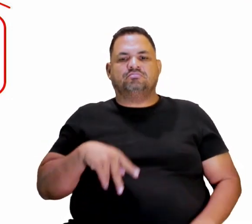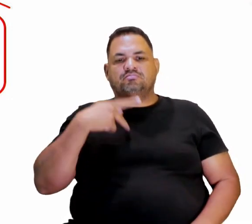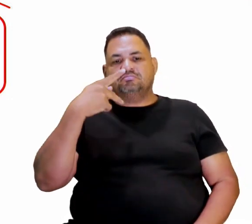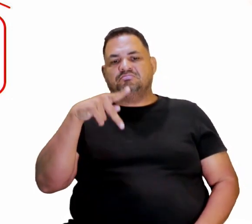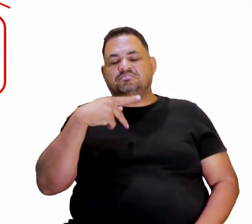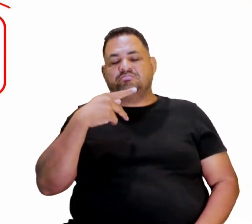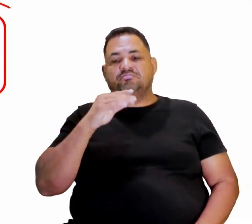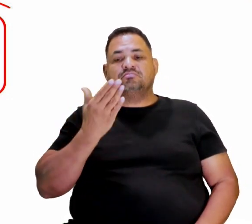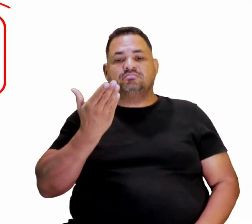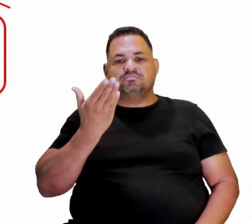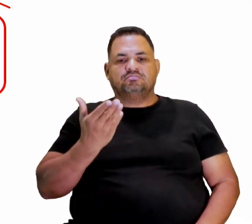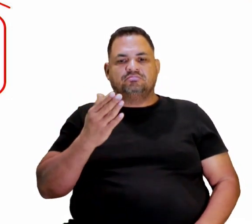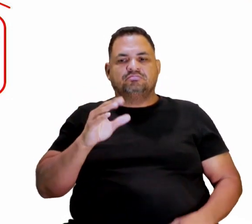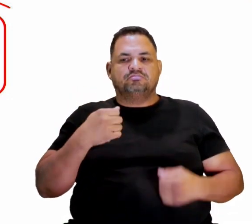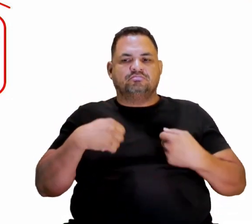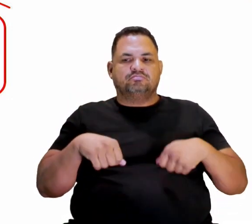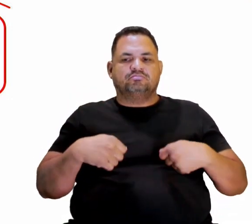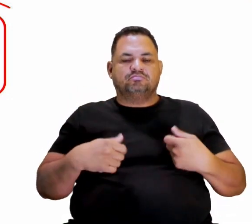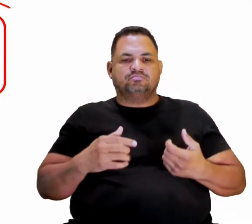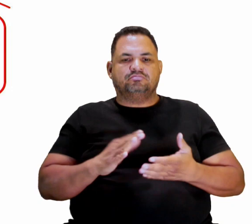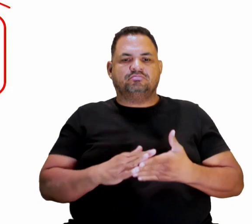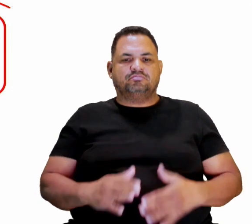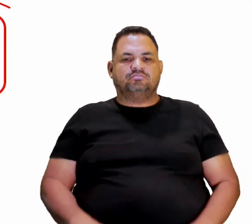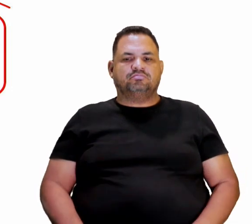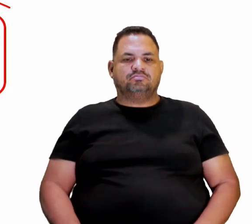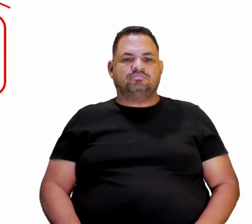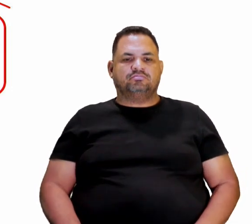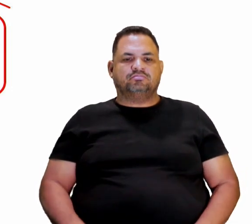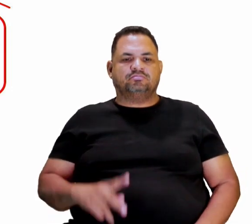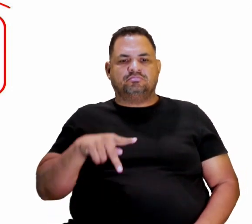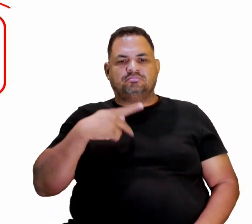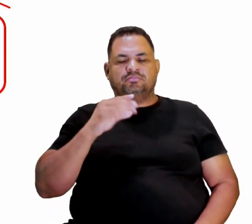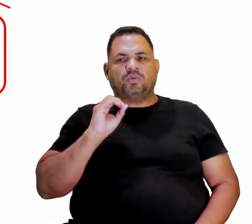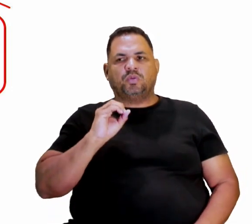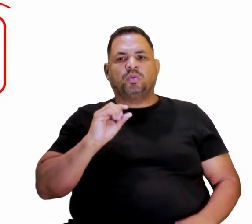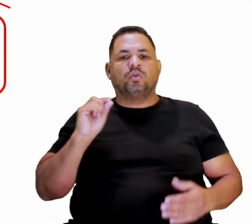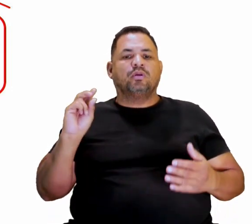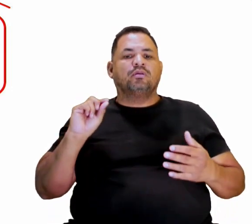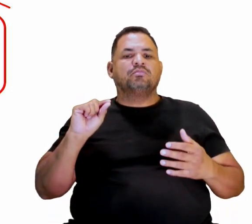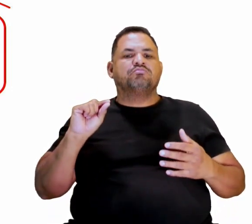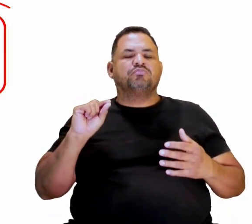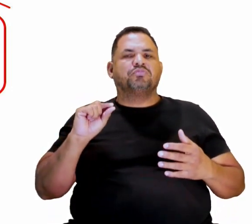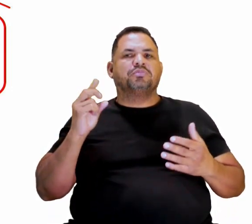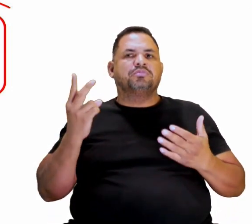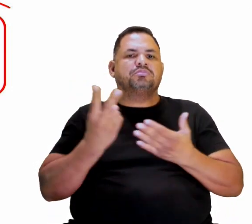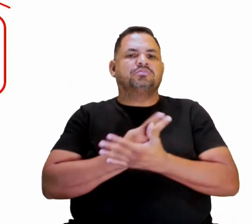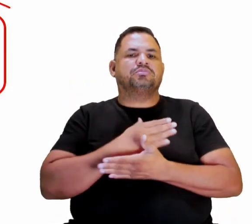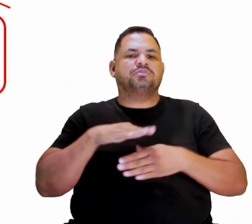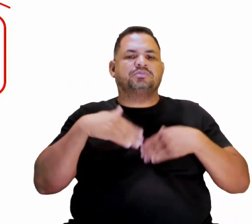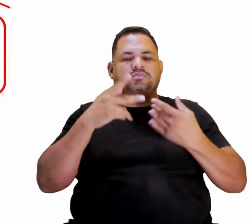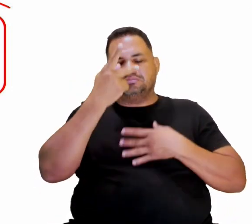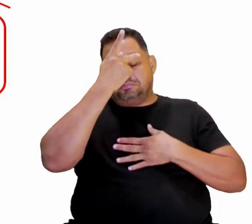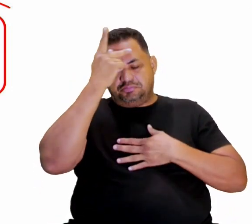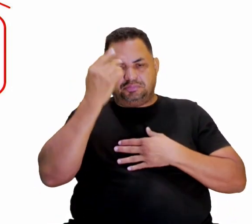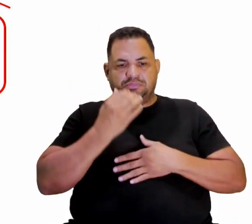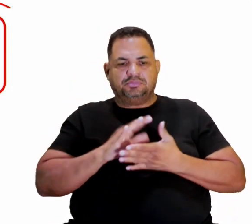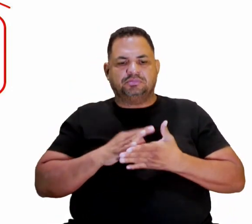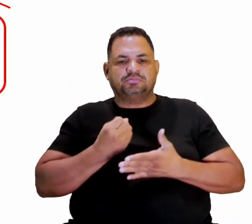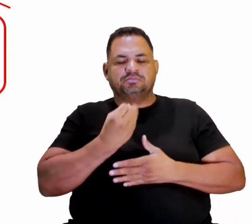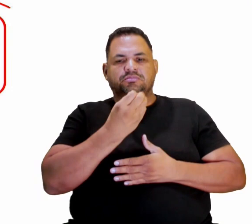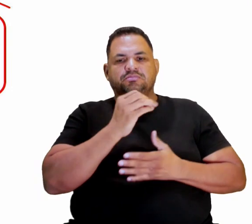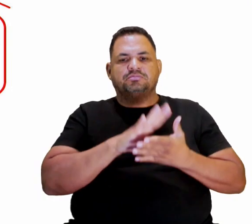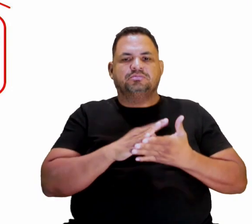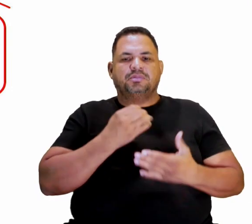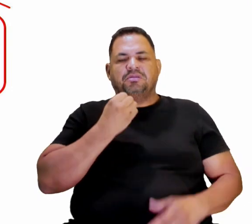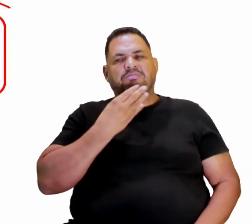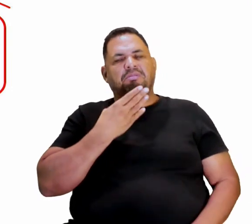viagens, como as pessoas têm necessidade, e citar o mal-estar para algumas pessoas ao viajar, porque nem para todo mundo viajar